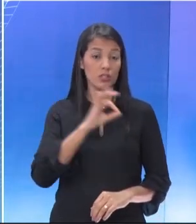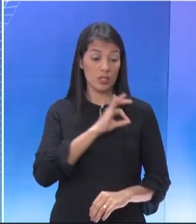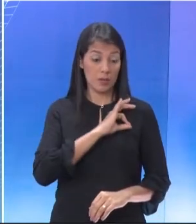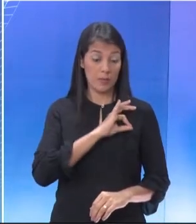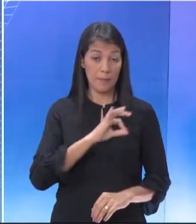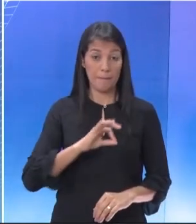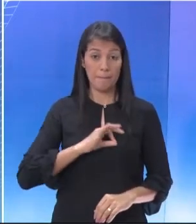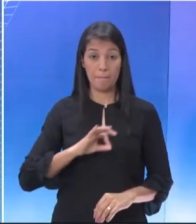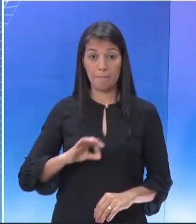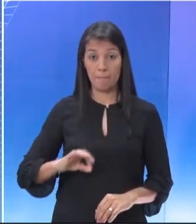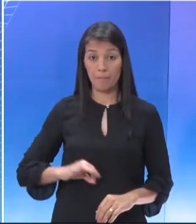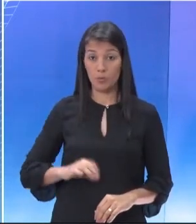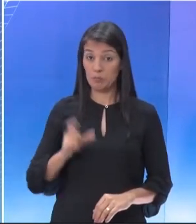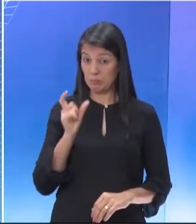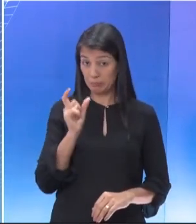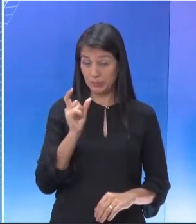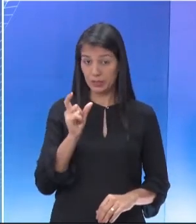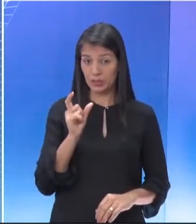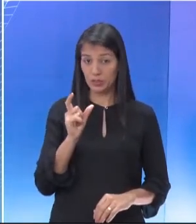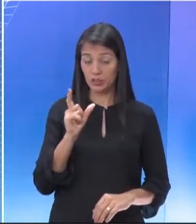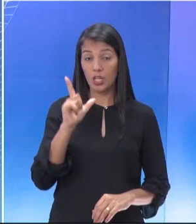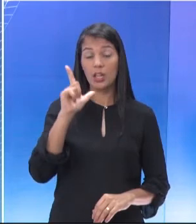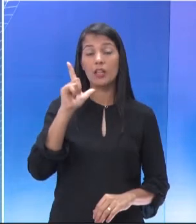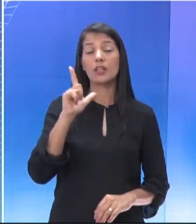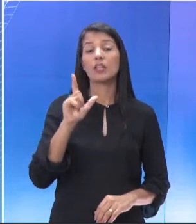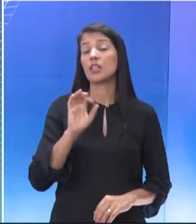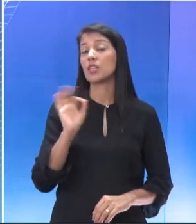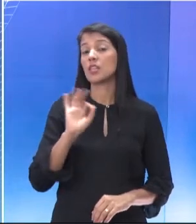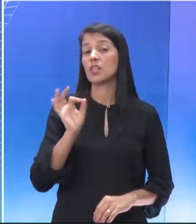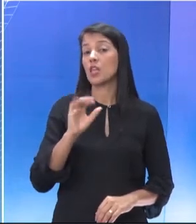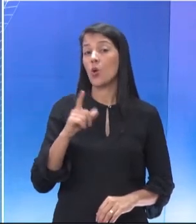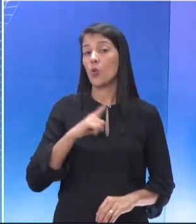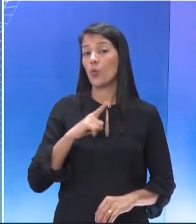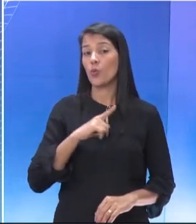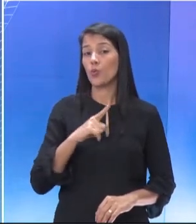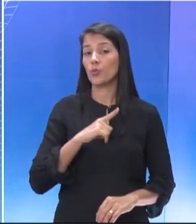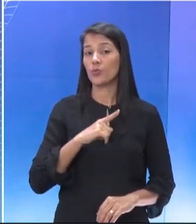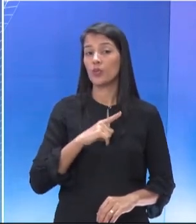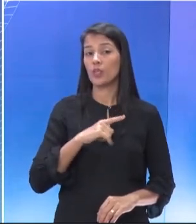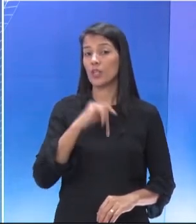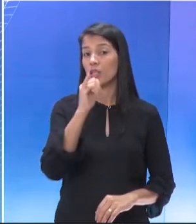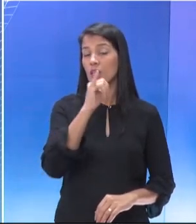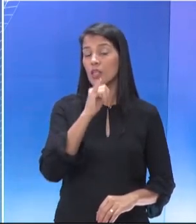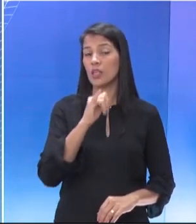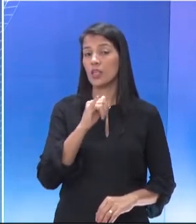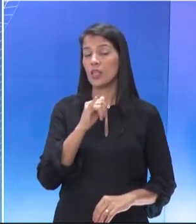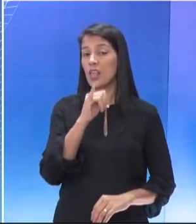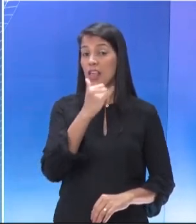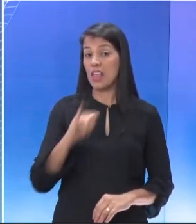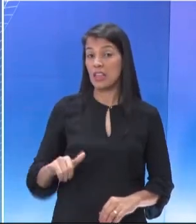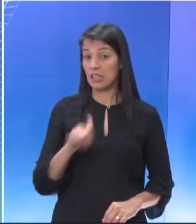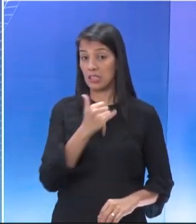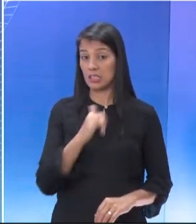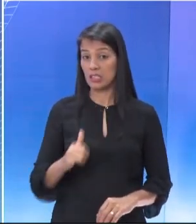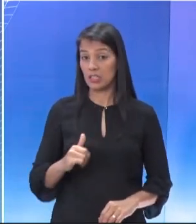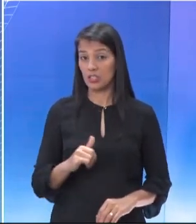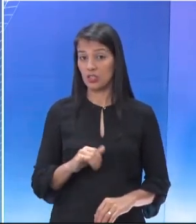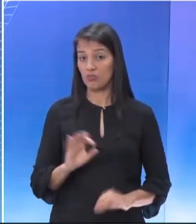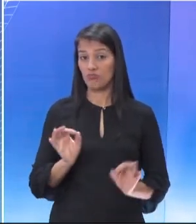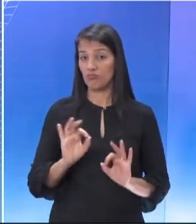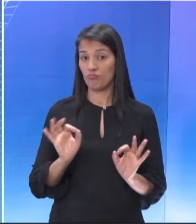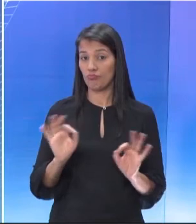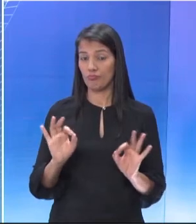seja, elas não possuem cargas elétricas. As suas ligações, elas não vão produzir essas cargas. Se você tem dúvida em questão